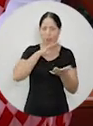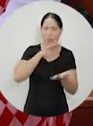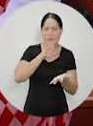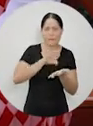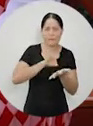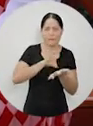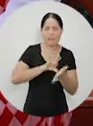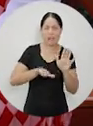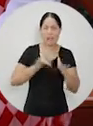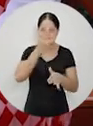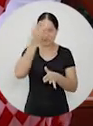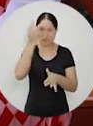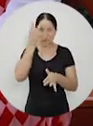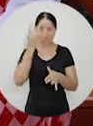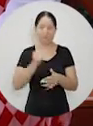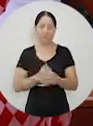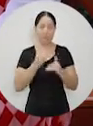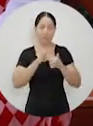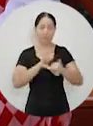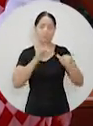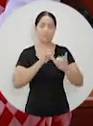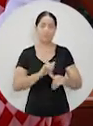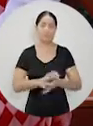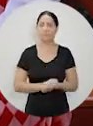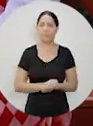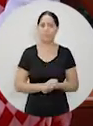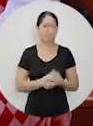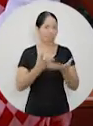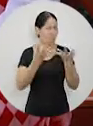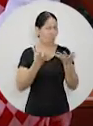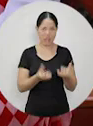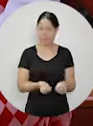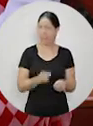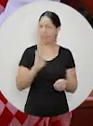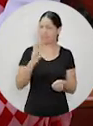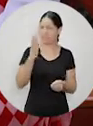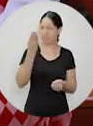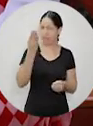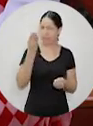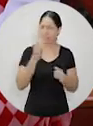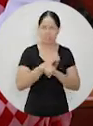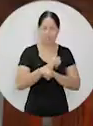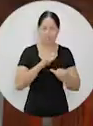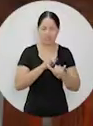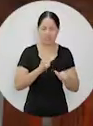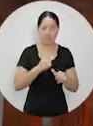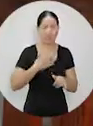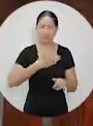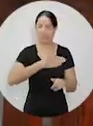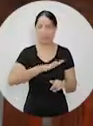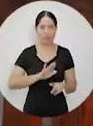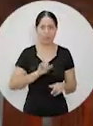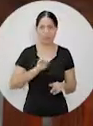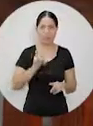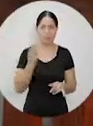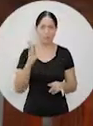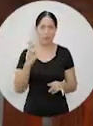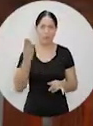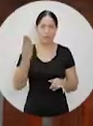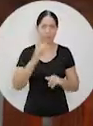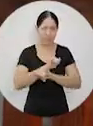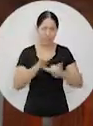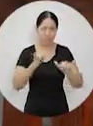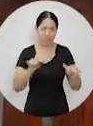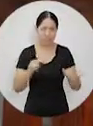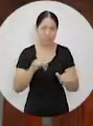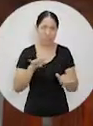exemplo, que diz que uma notícia que lhe é desfavorável é uma notícia falsa, eu detesto esse termo, a Abrage não